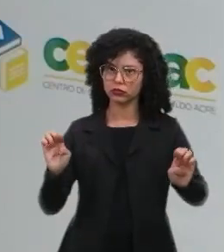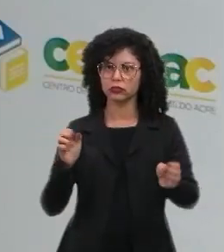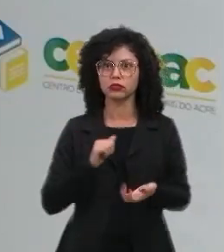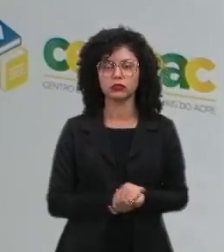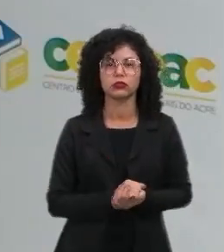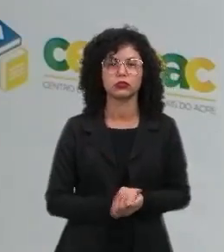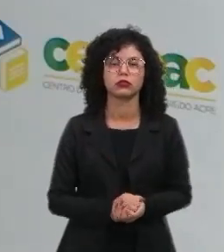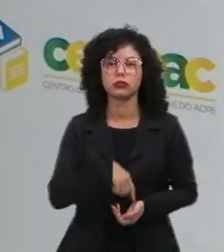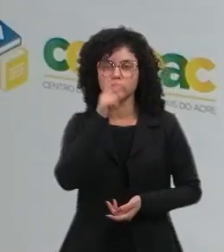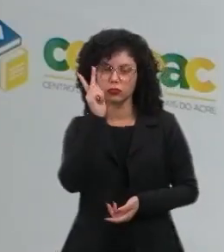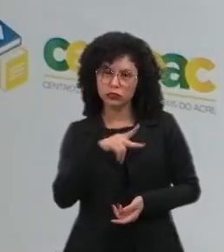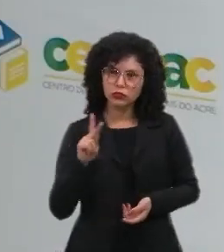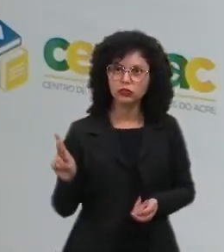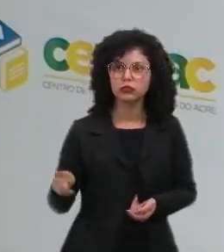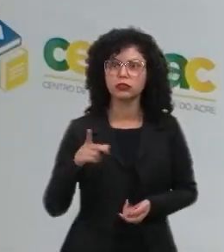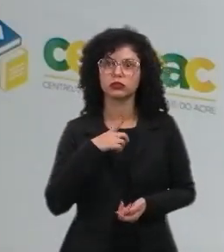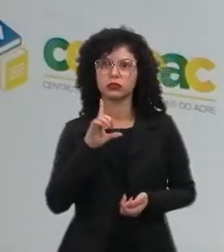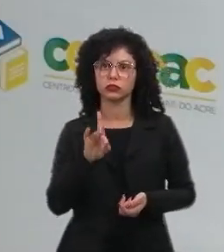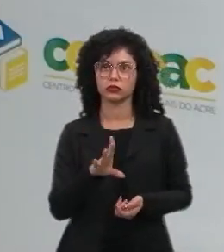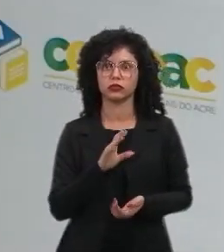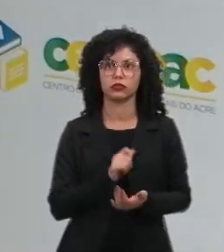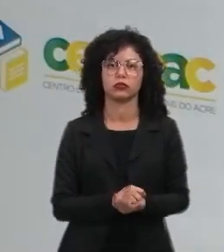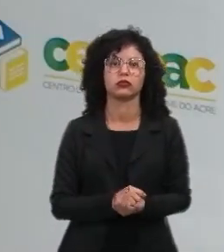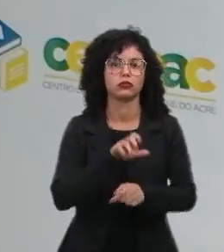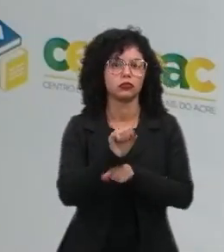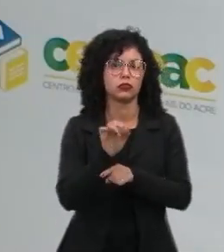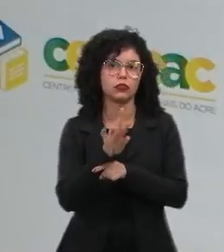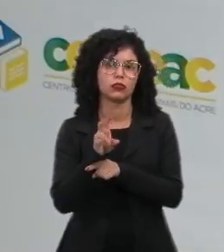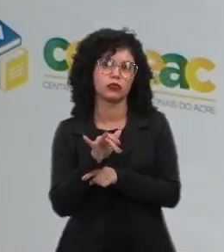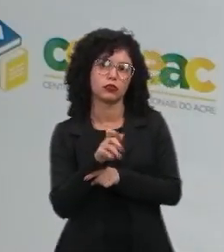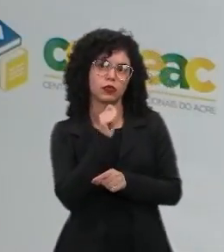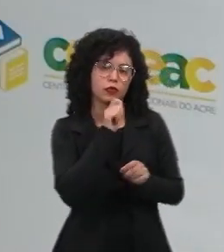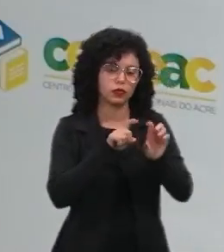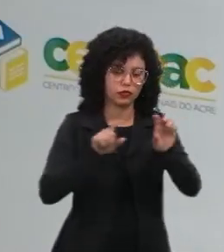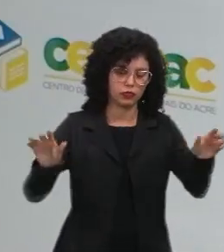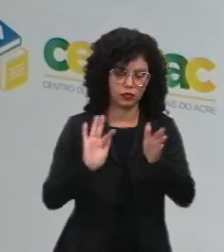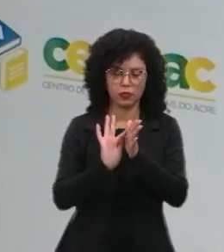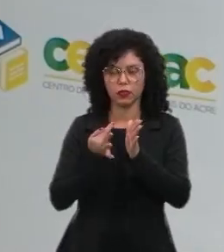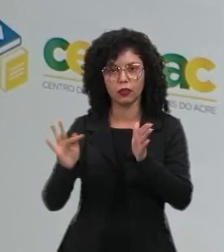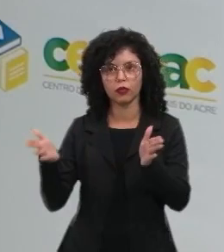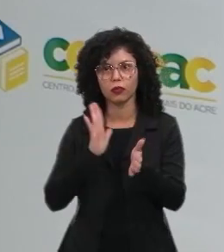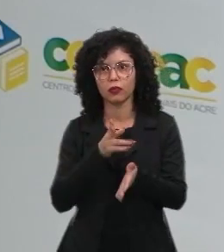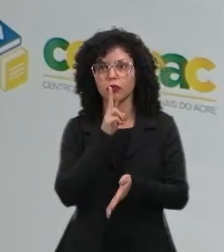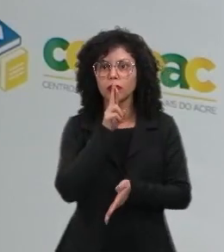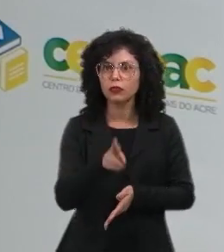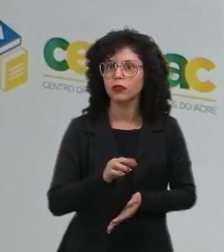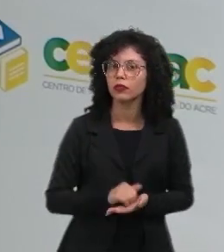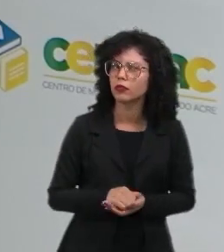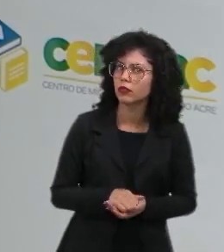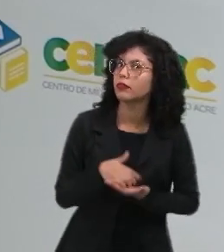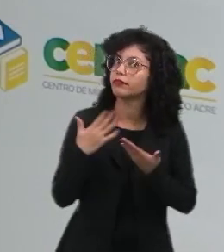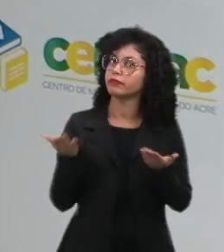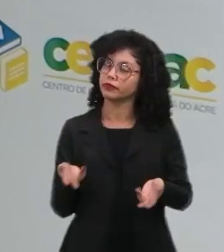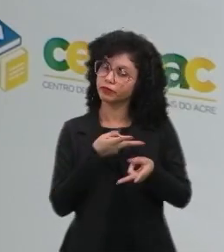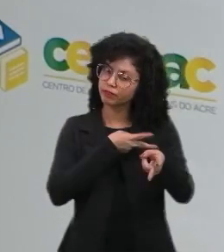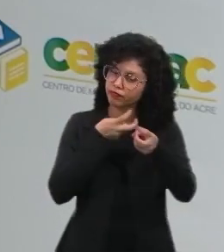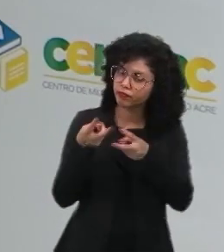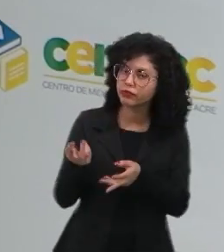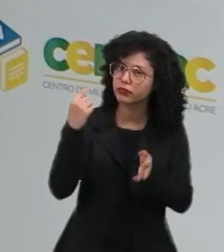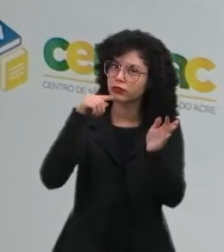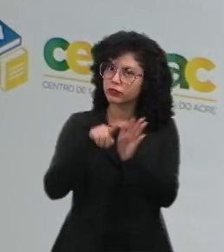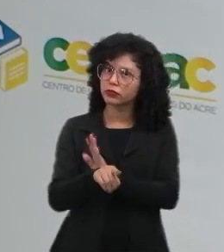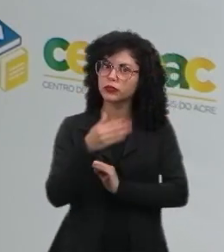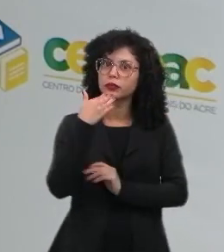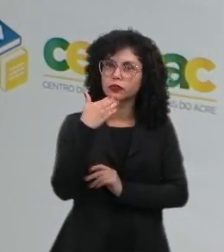sorvete. Professor, então é só usar o sorvete na questão que já está resolvido? Depende da questão. Se a questão